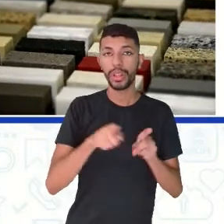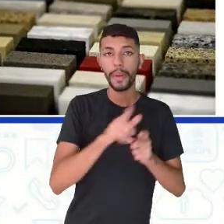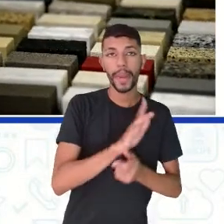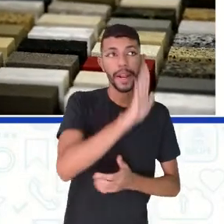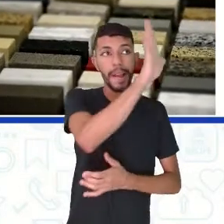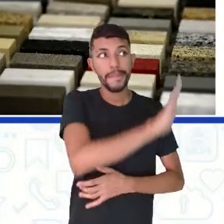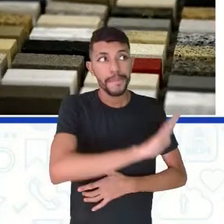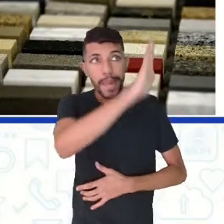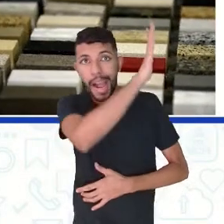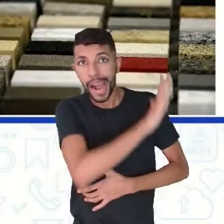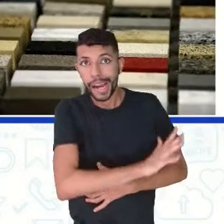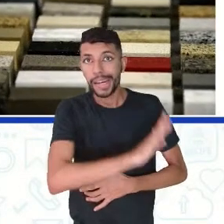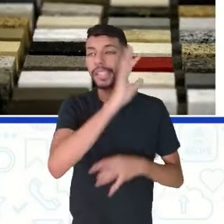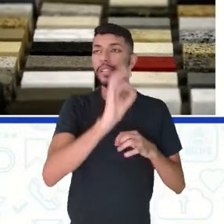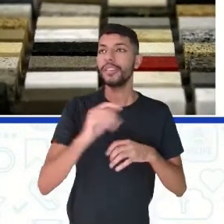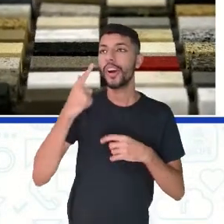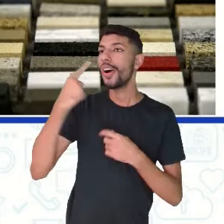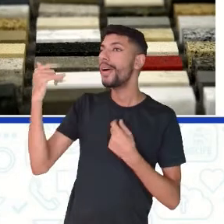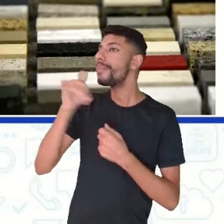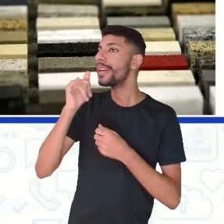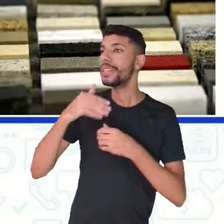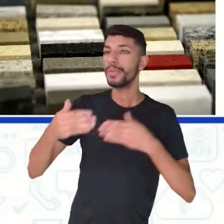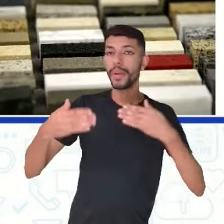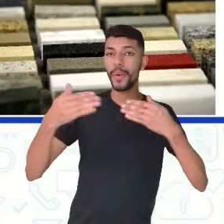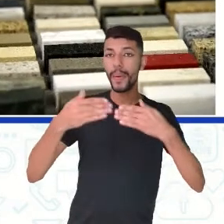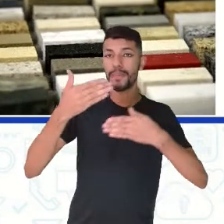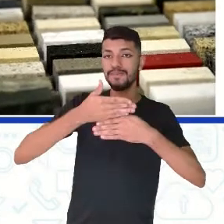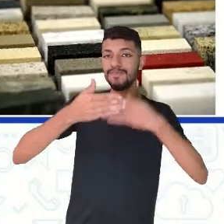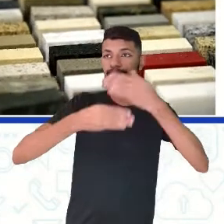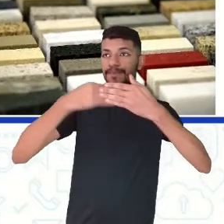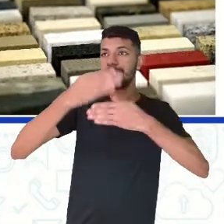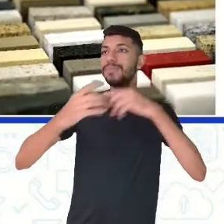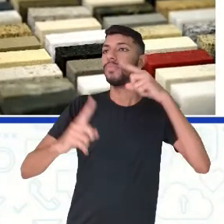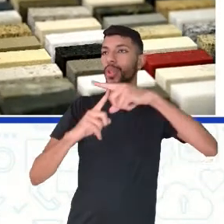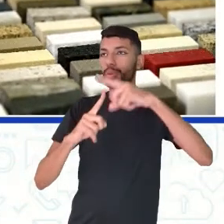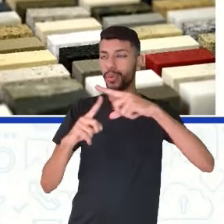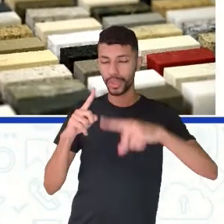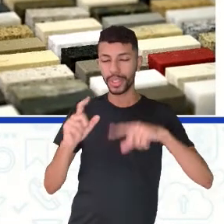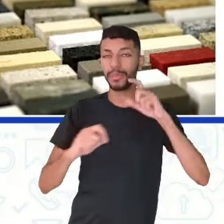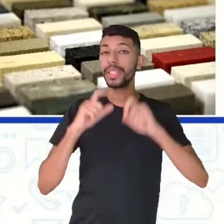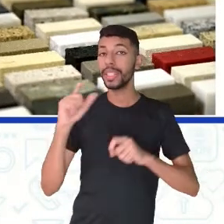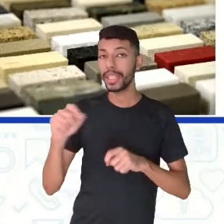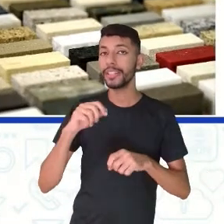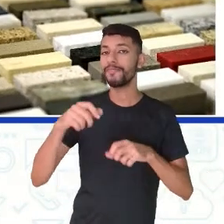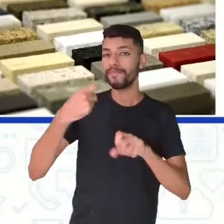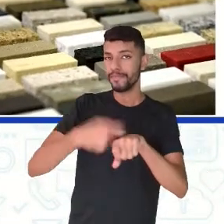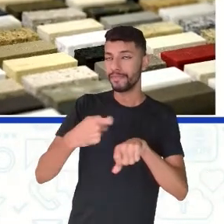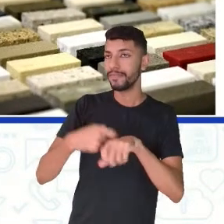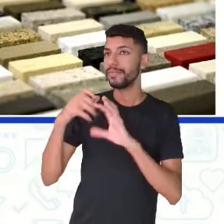para vocês, né, um muro feito com esse tipo de rocha. A ardósia, né, além de